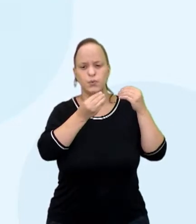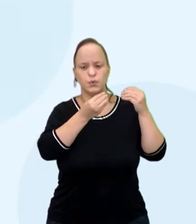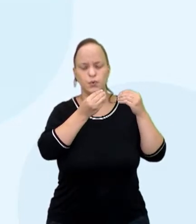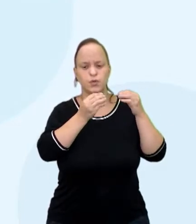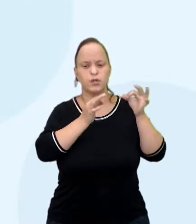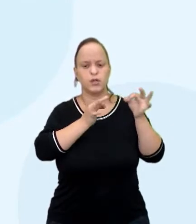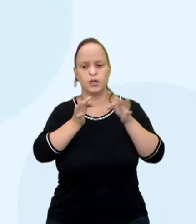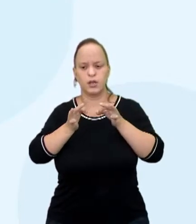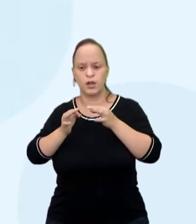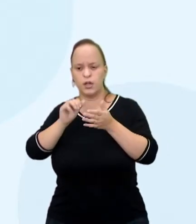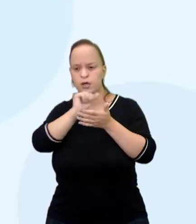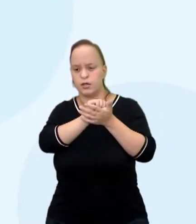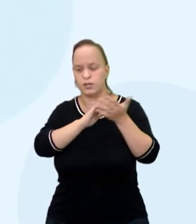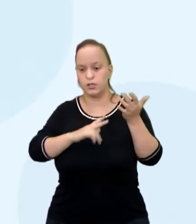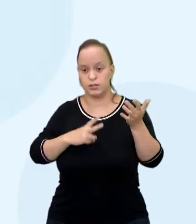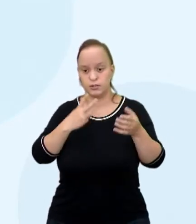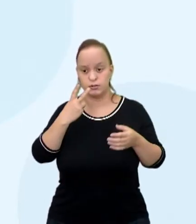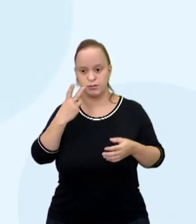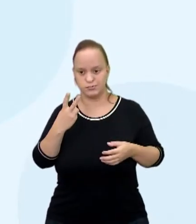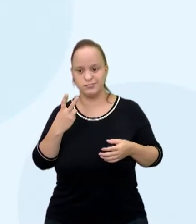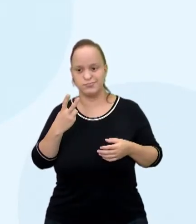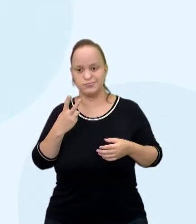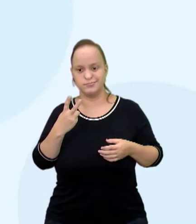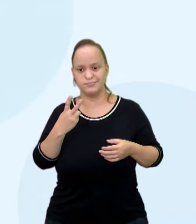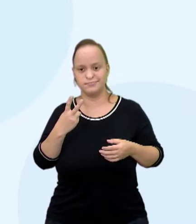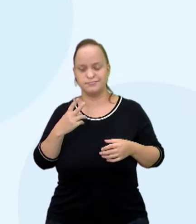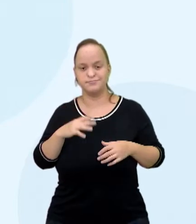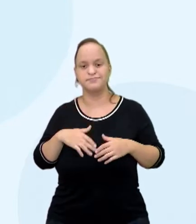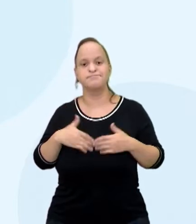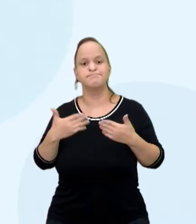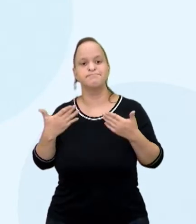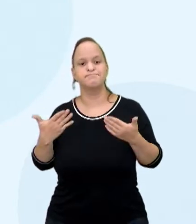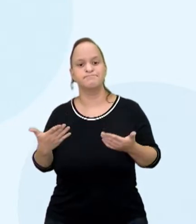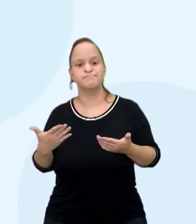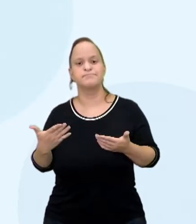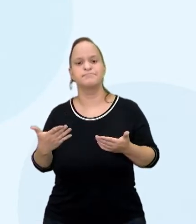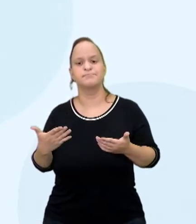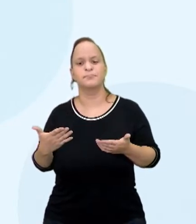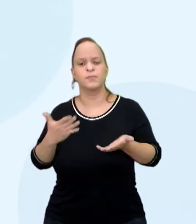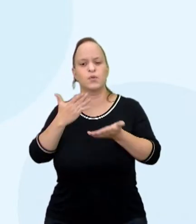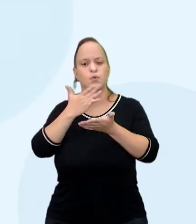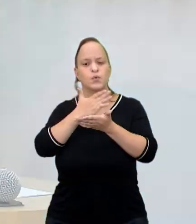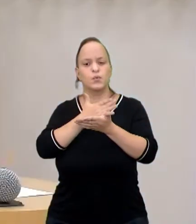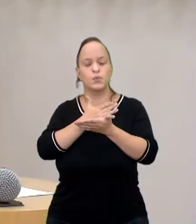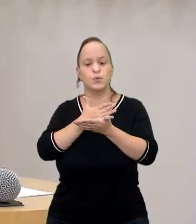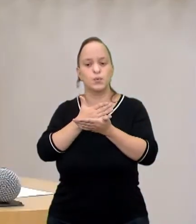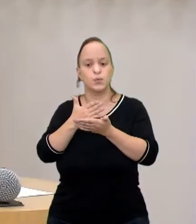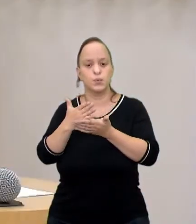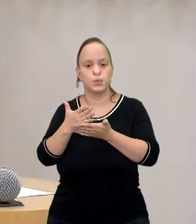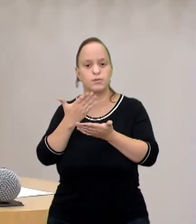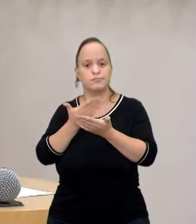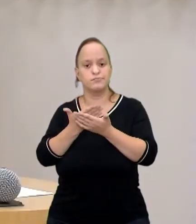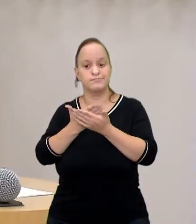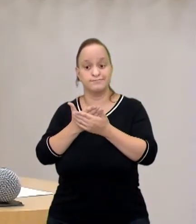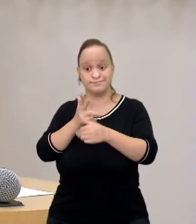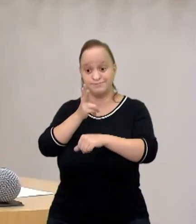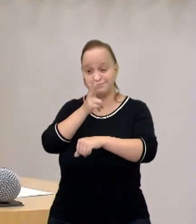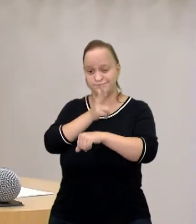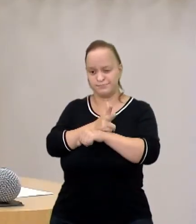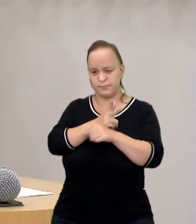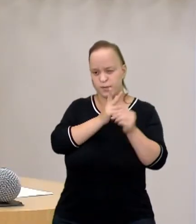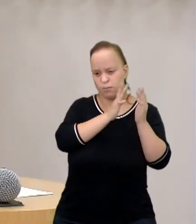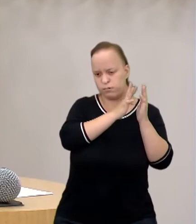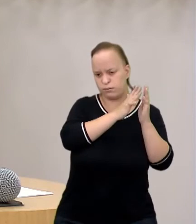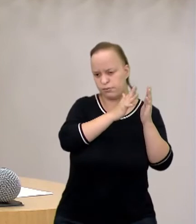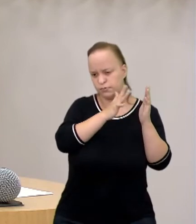atividade dois, certo? Bora lá, turma. Eu trouxe hoje já começa começar nossa aula, trouxe um vídeo, a gente assiste, é sobre anúncios